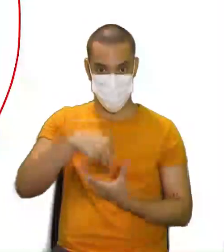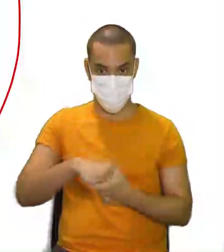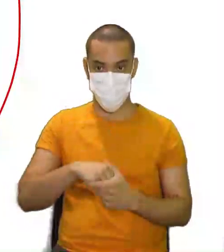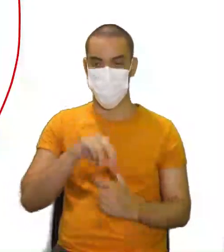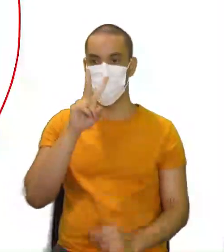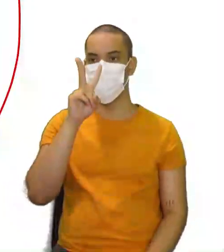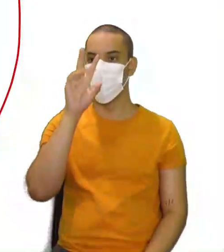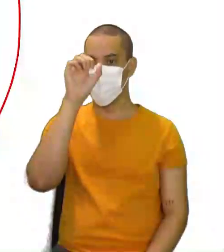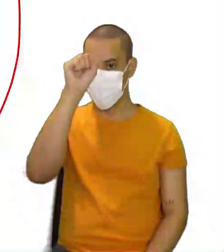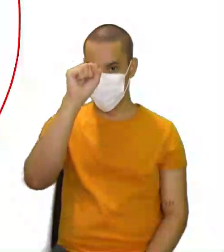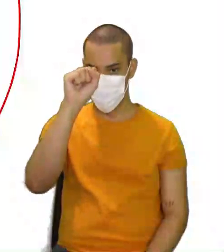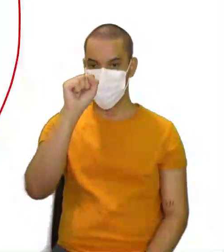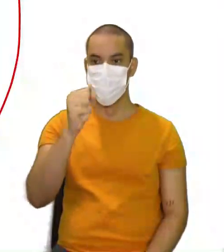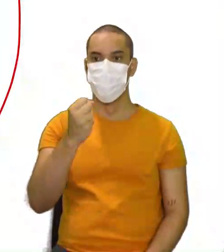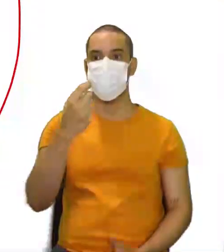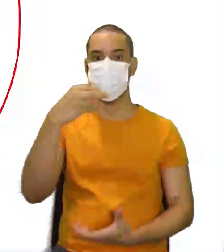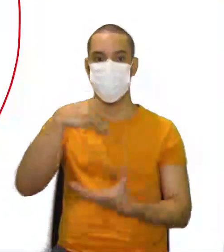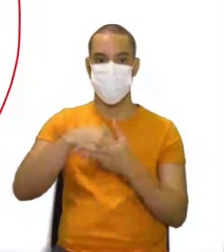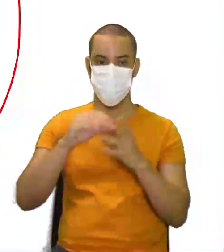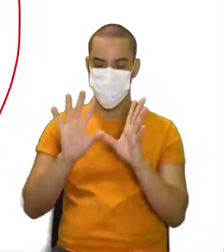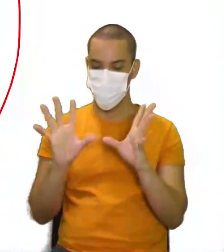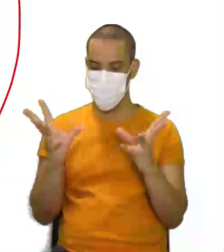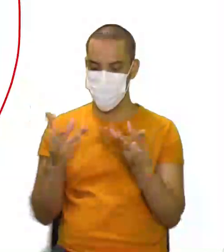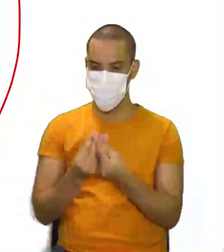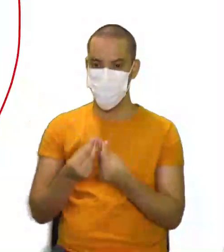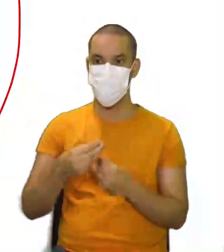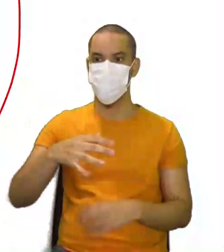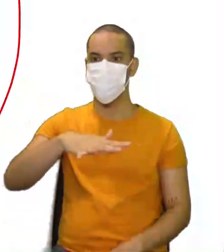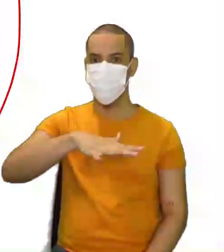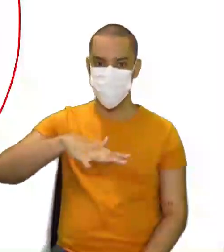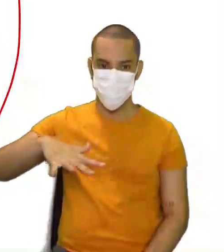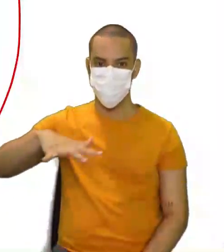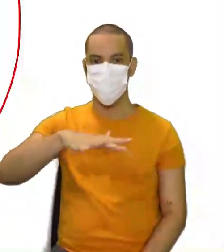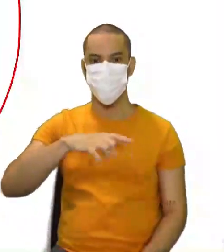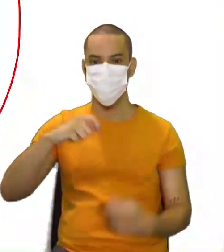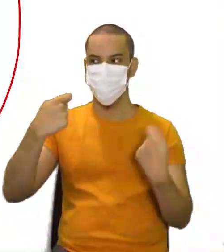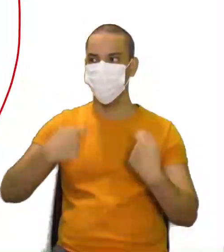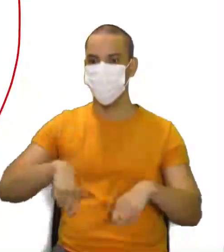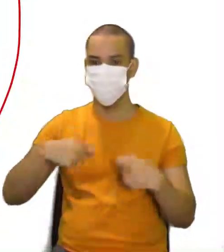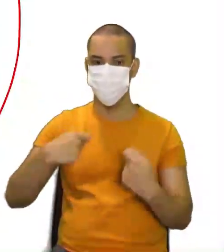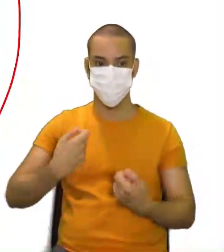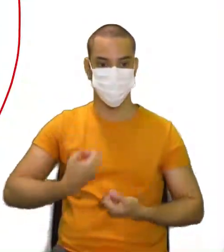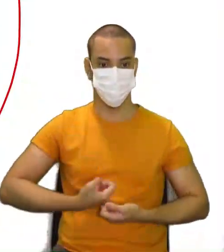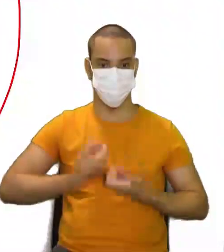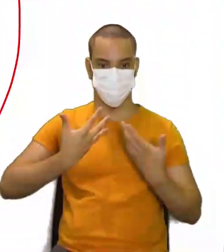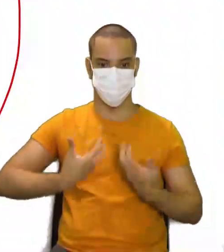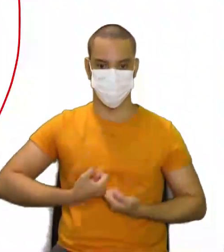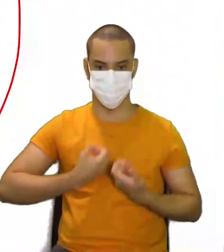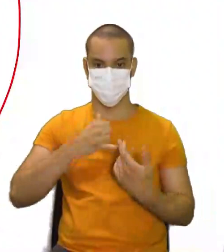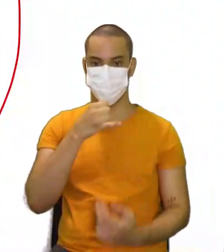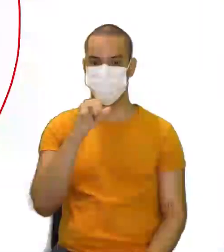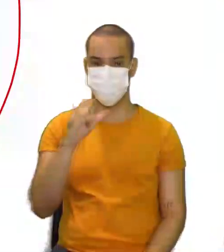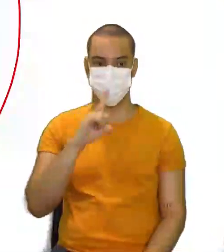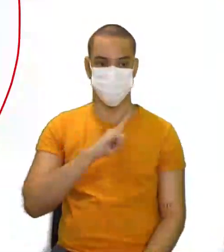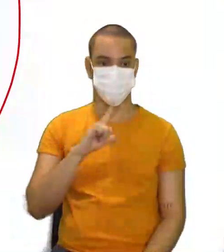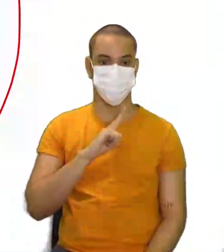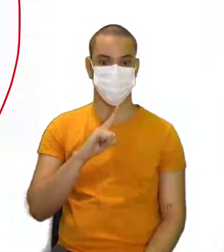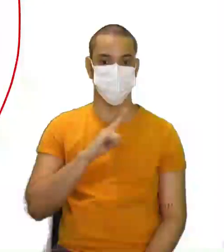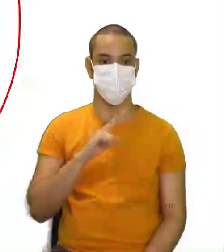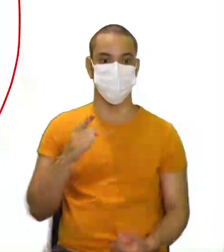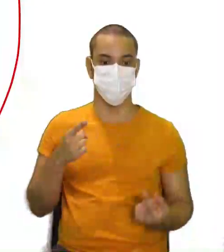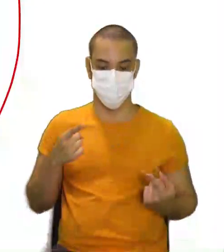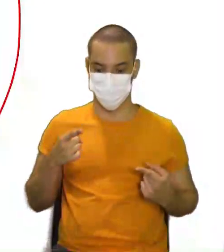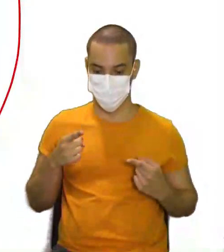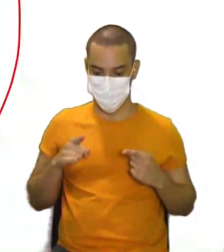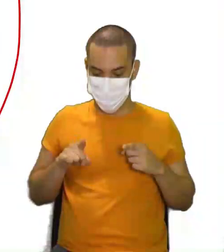atua sobre a partícula e o campo magnético produzido pela corrente elétrica tem direções